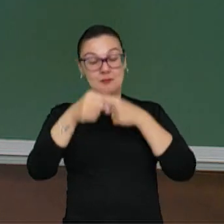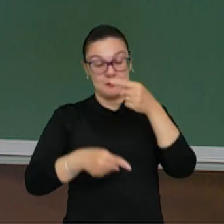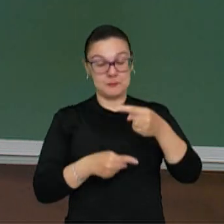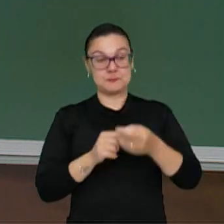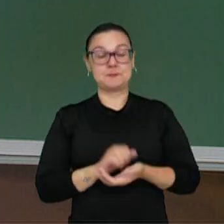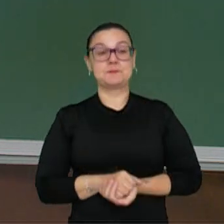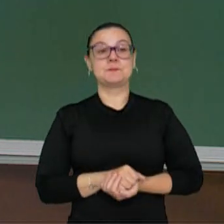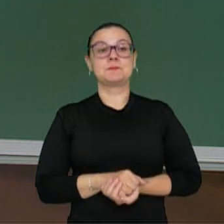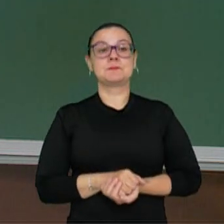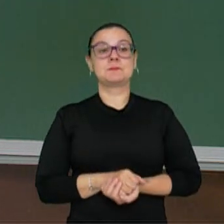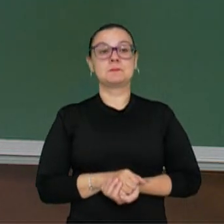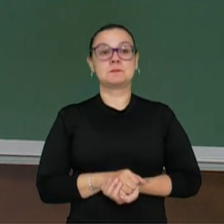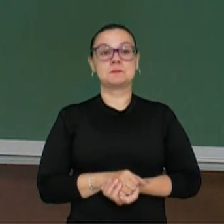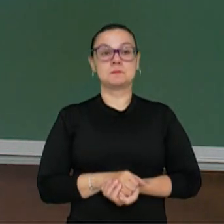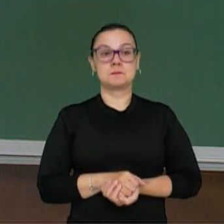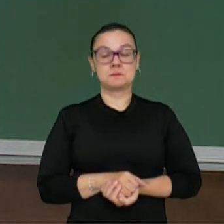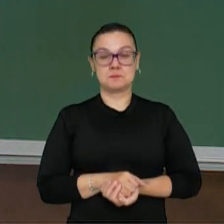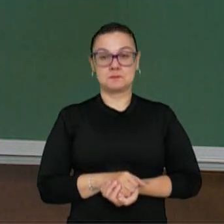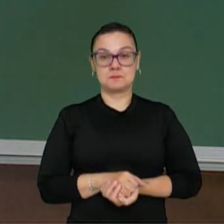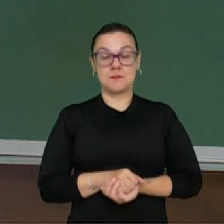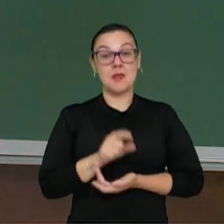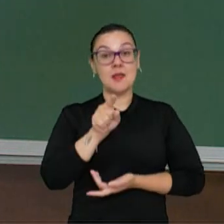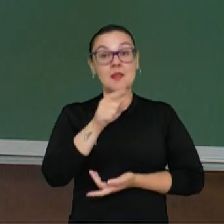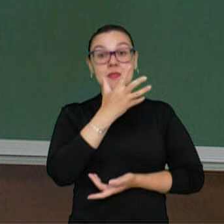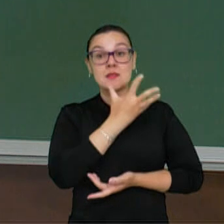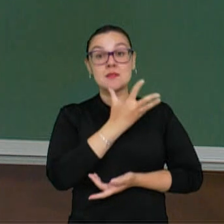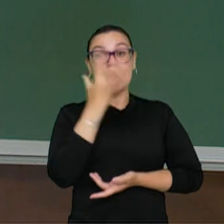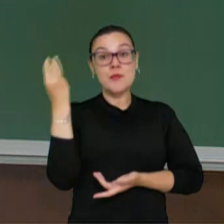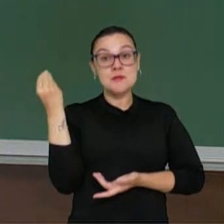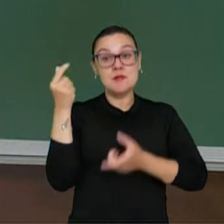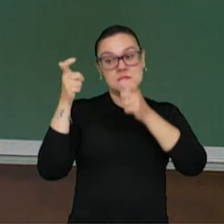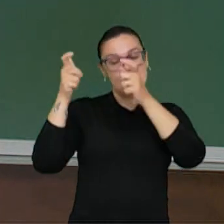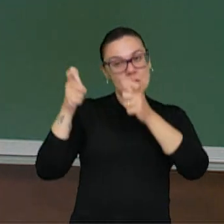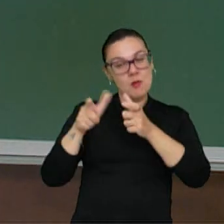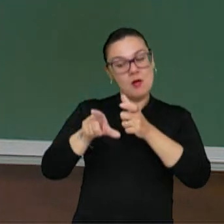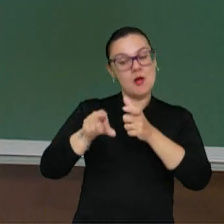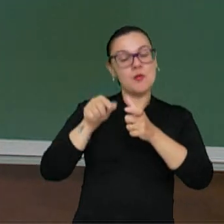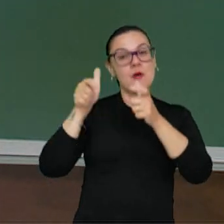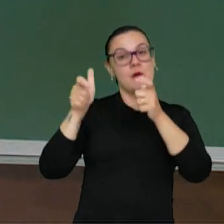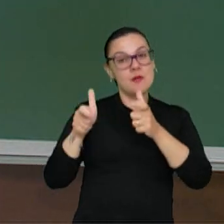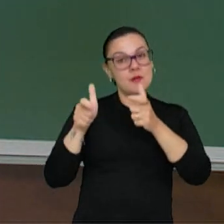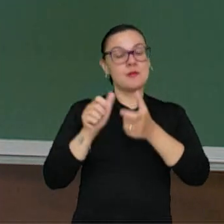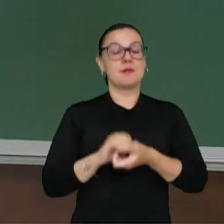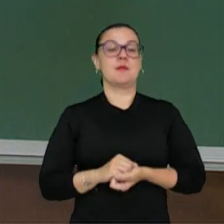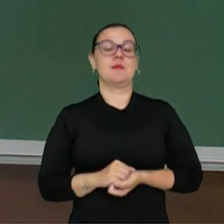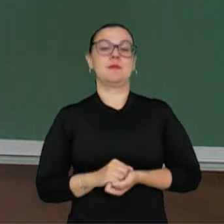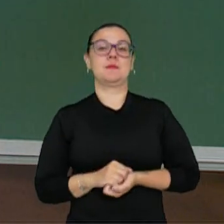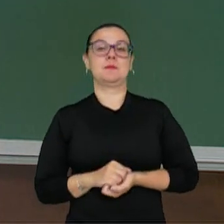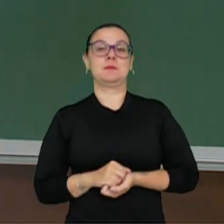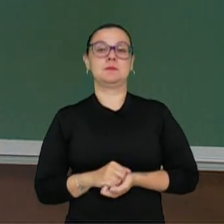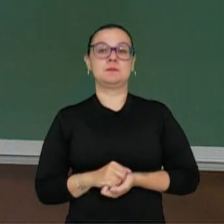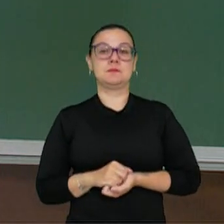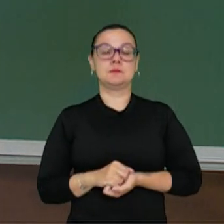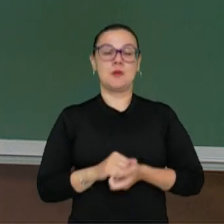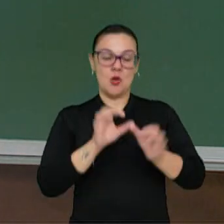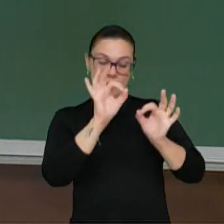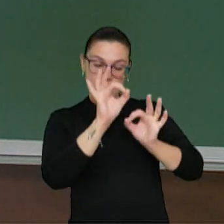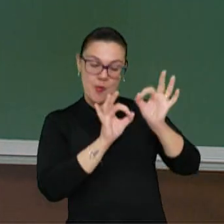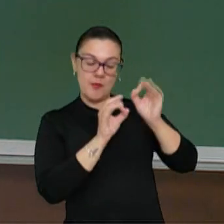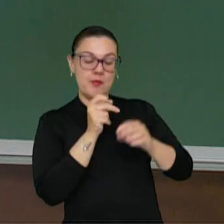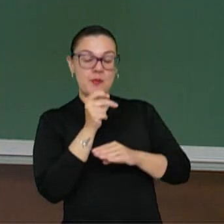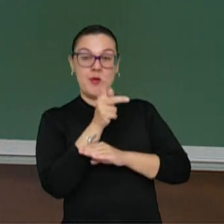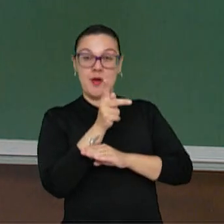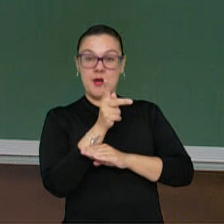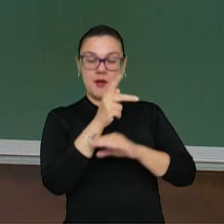surpresa. Isso faz parte do teu roteiro. Não esqueça de escolher um lugar para contar a sua história, tá? Ajeite a câmera